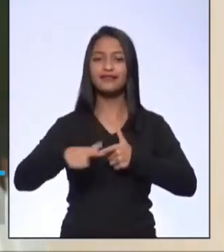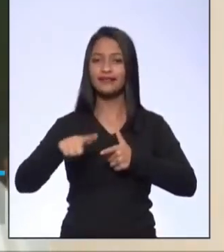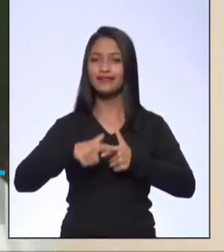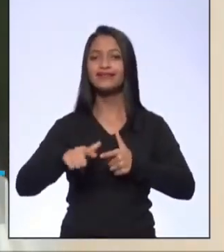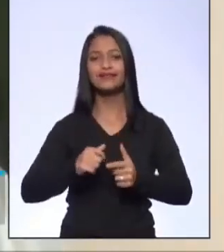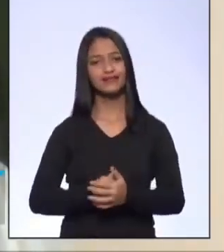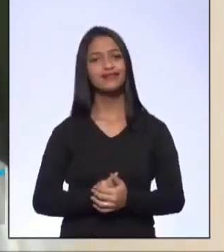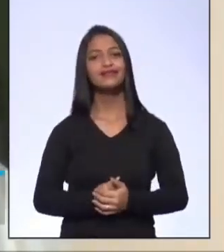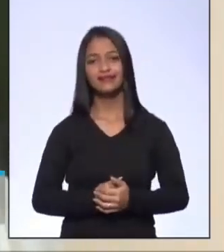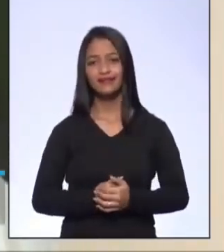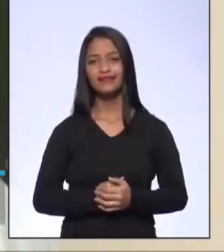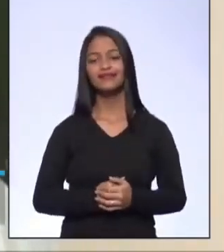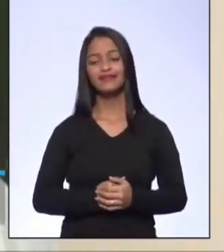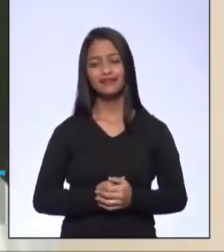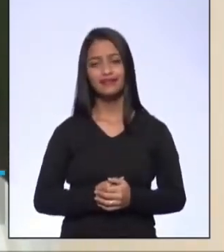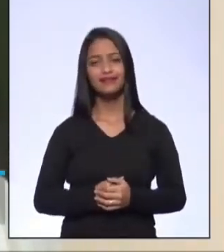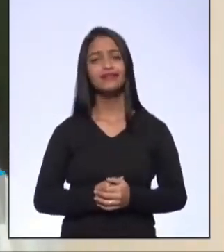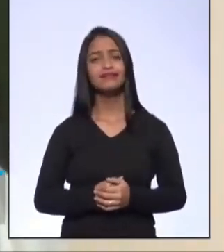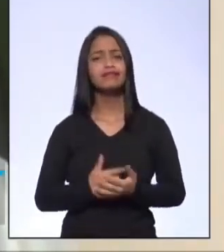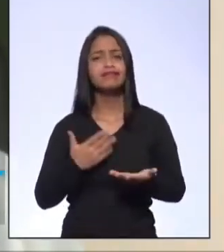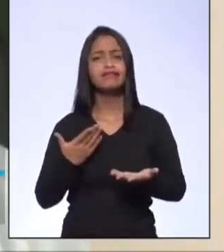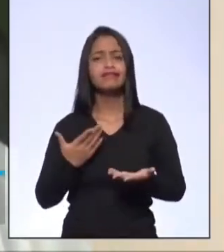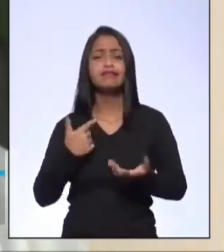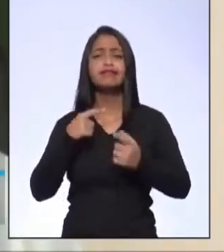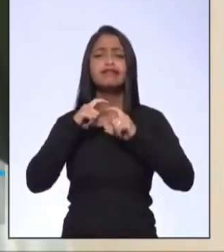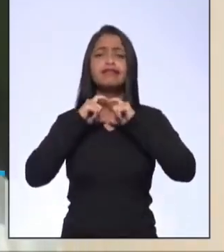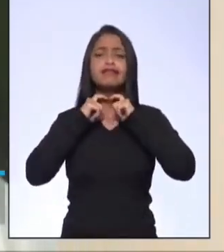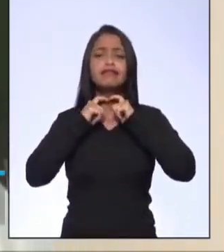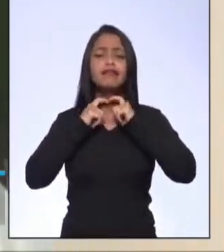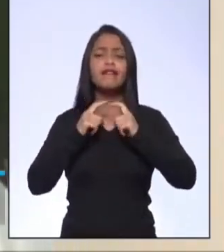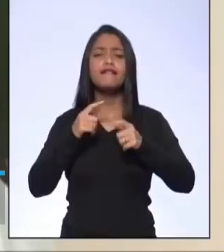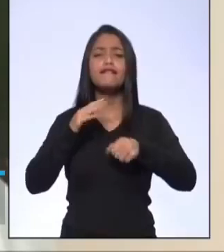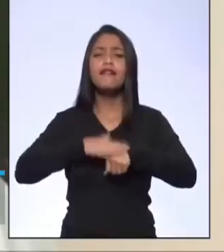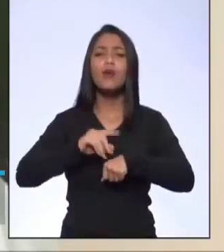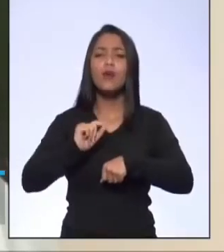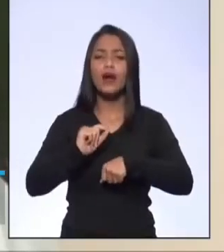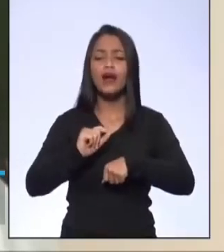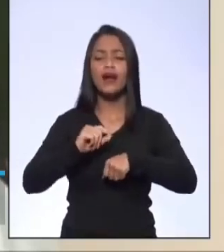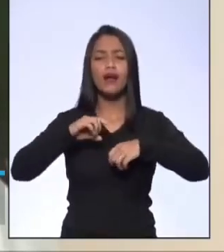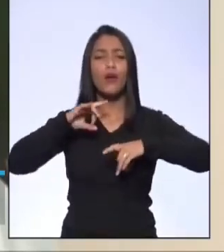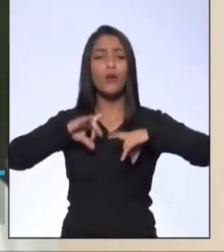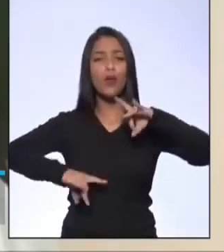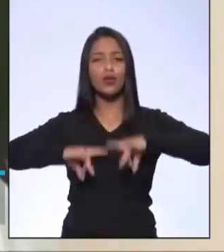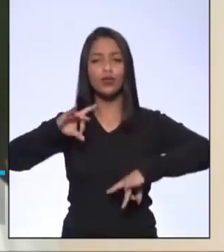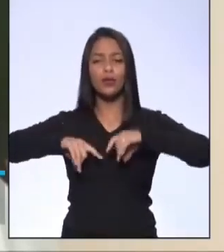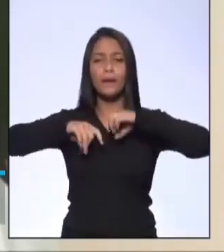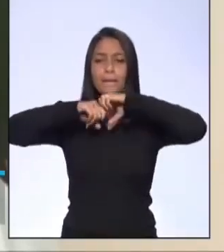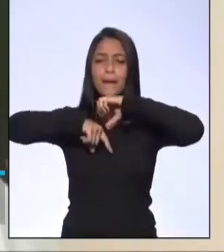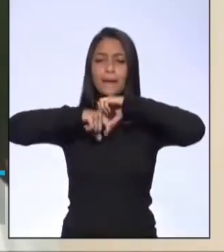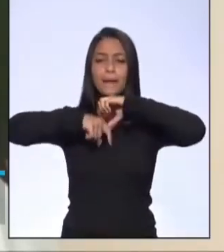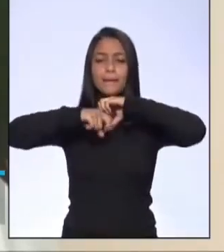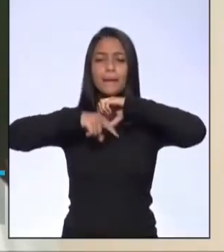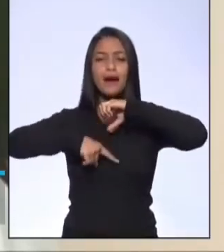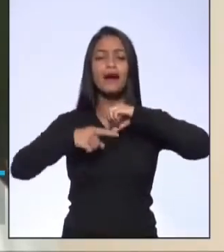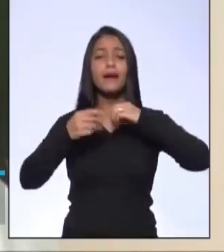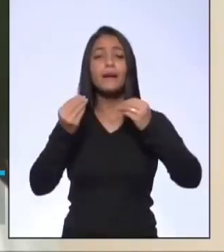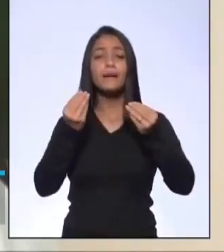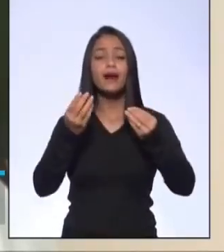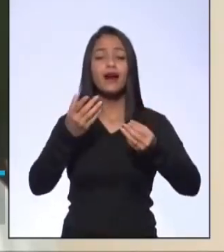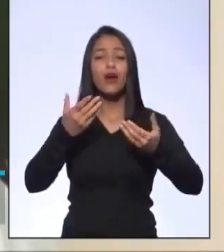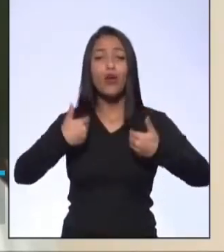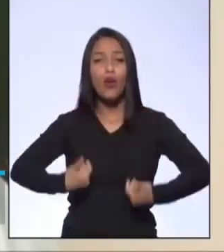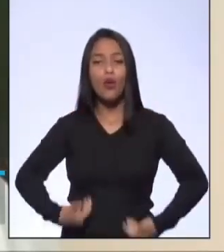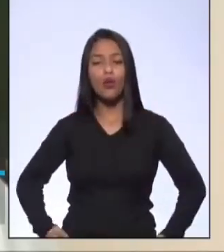tá? E aí, o que a tireoide faz, professor? Bom, ela libera hormônios que vão regular o gasto de energia do seu